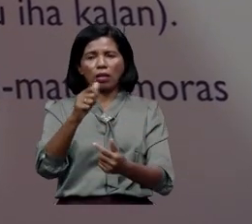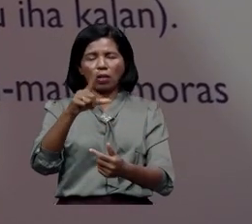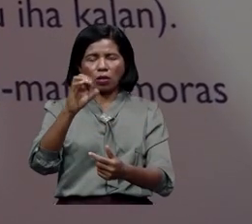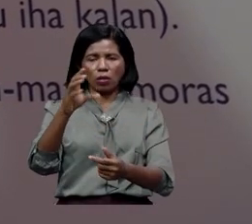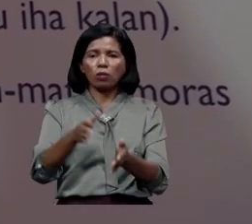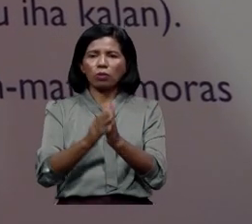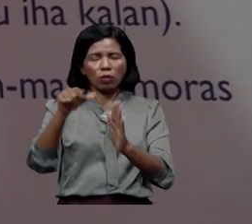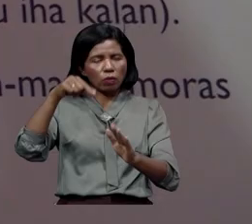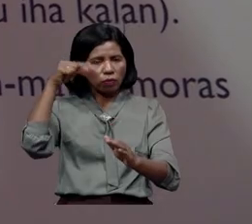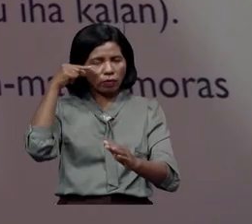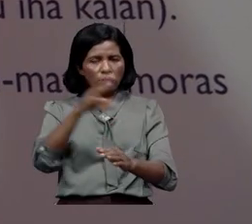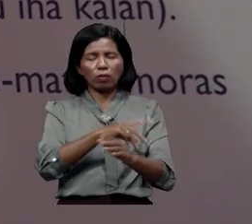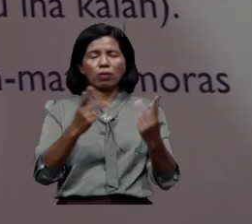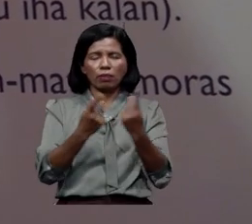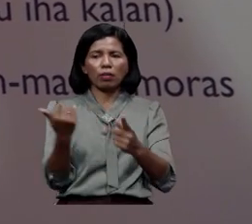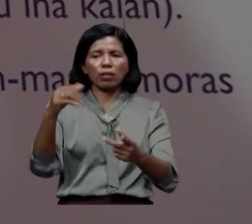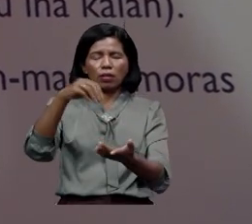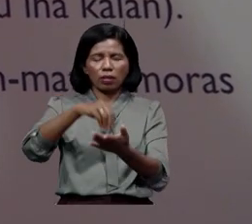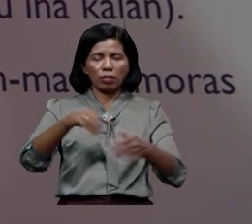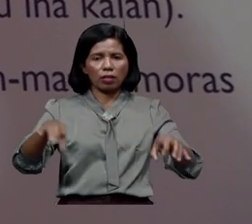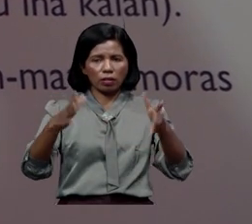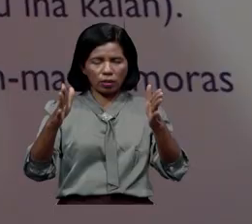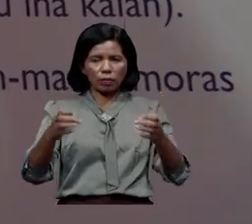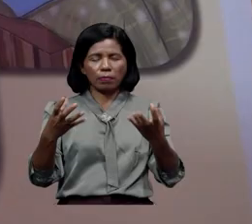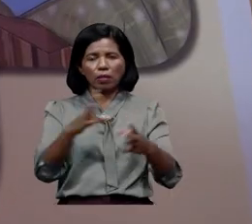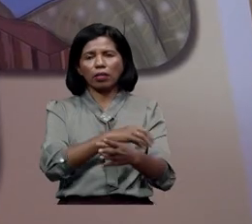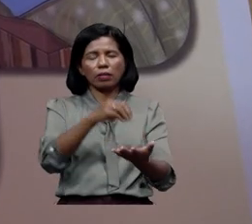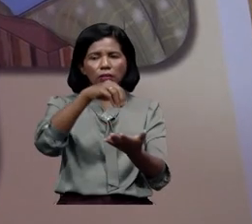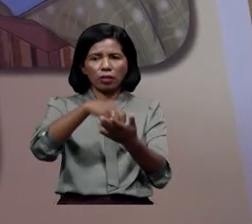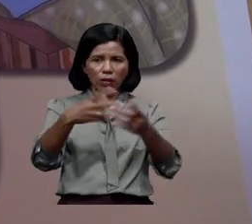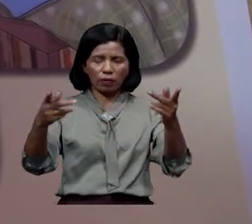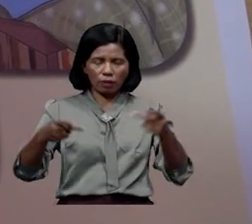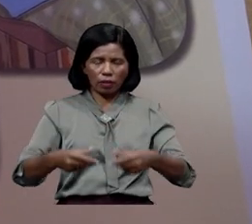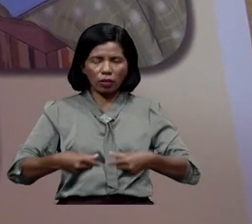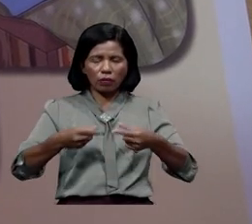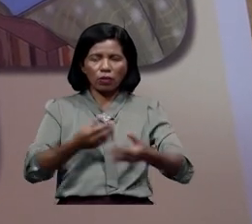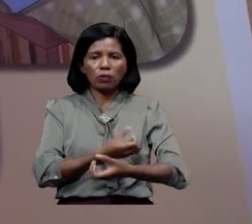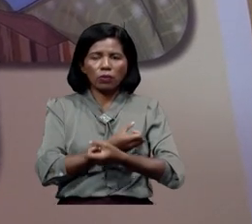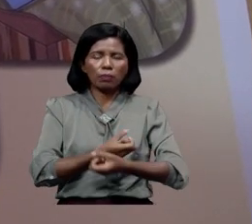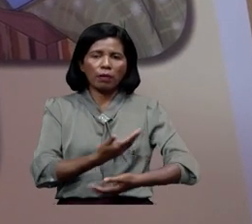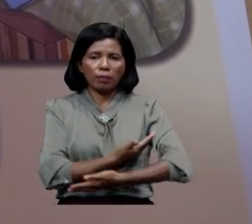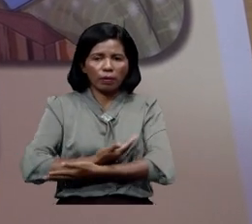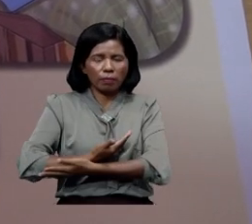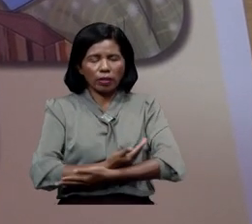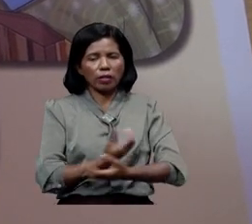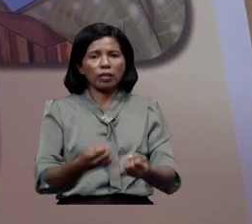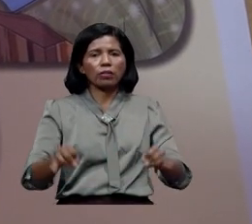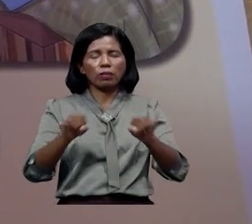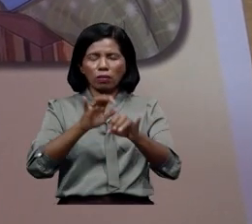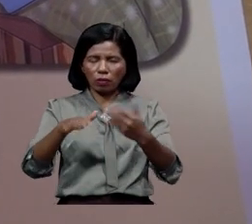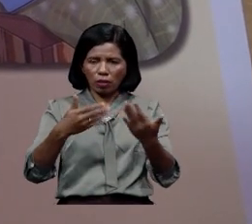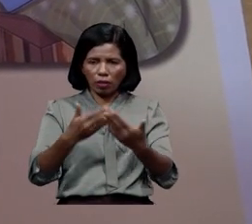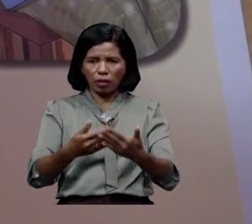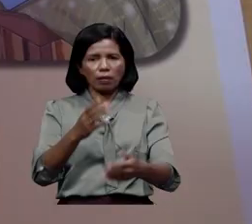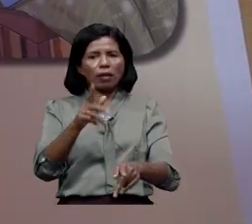no empresário sira ne be acumula funcionário barak ato bele cria centro fo susu ba bebê e a cada instituição no ne bele vita